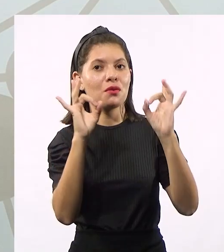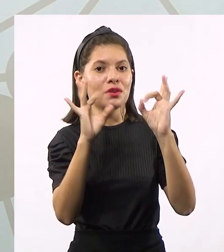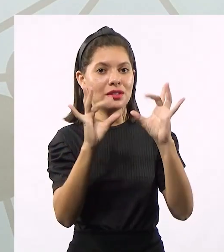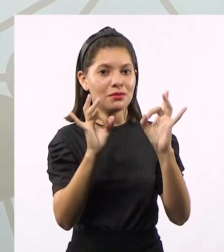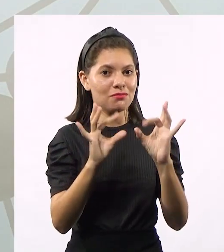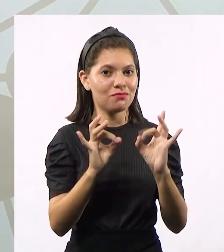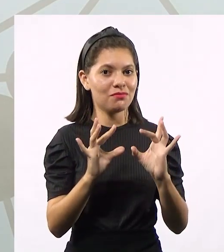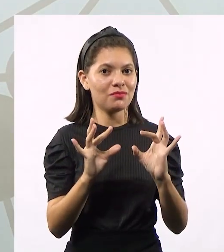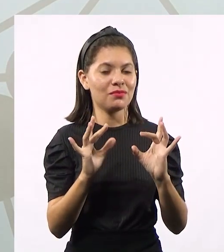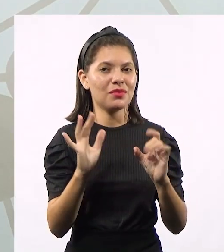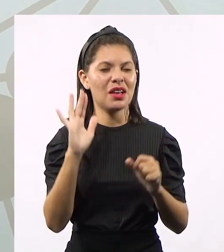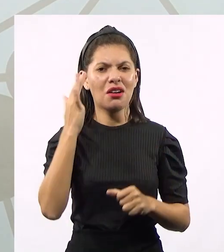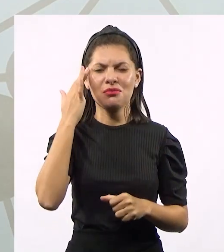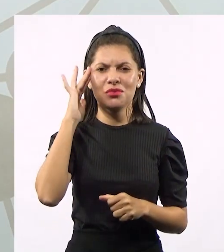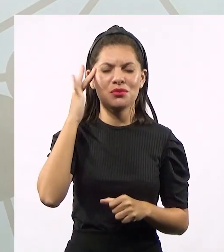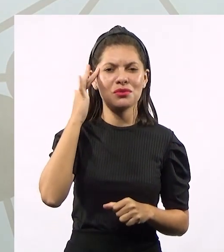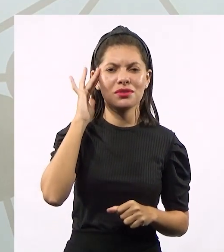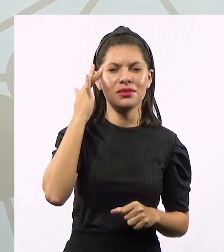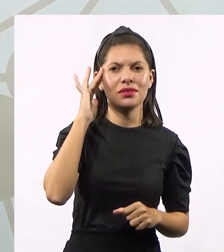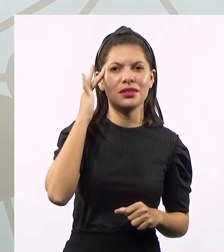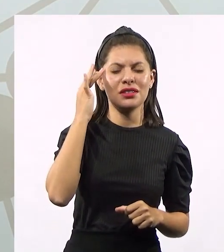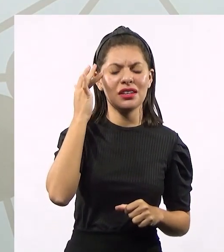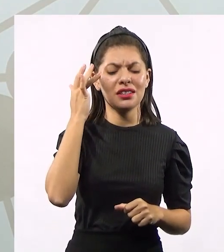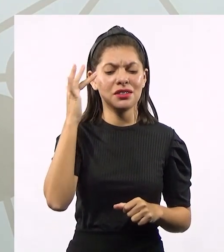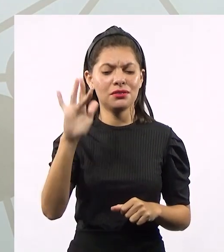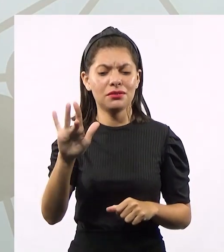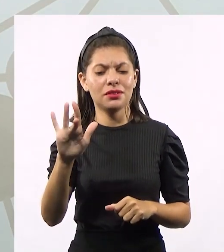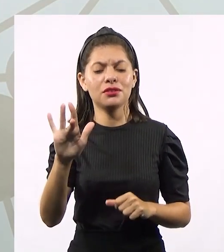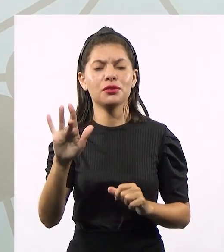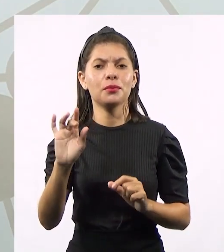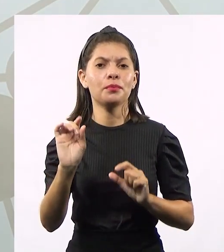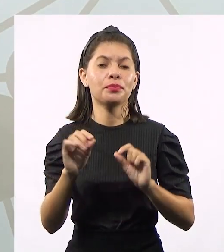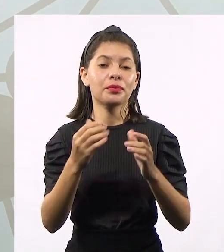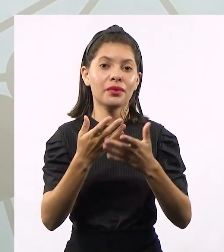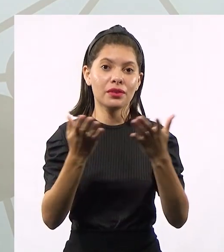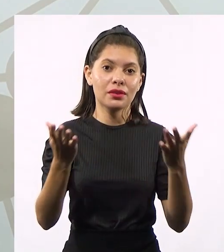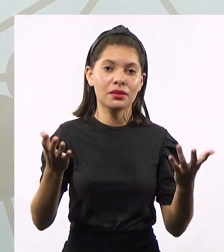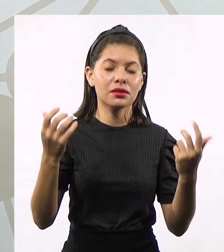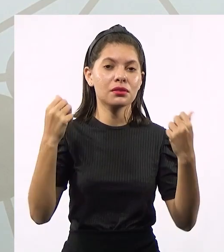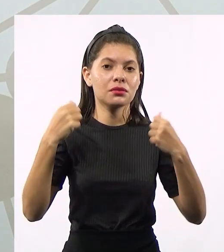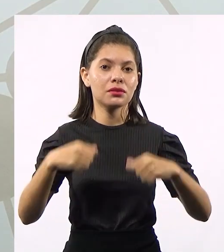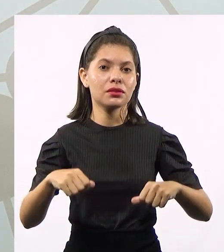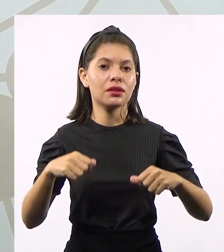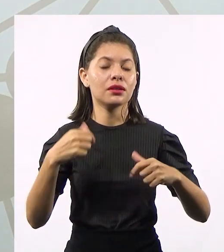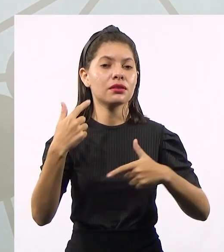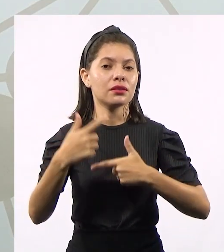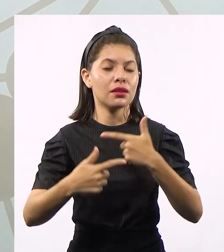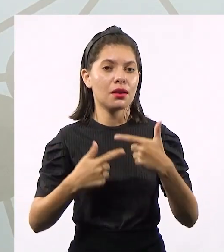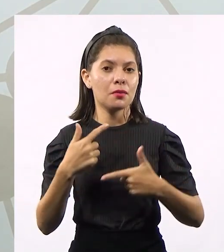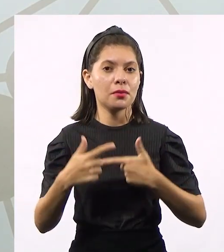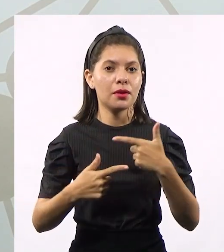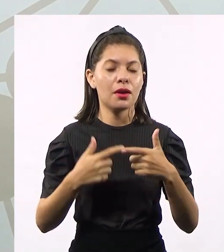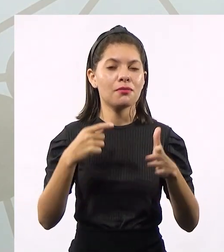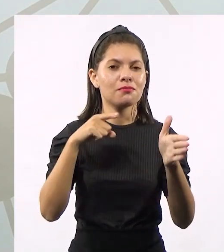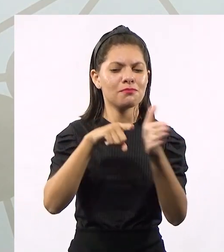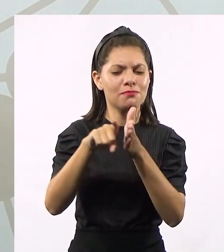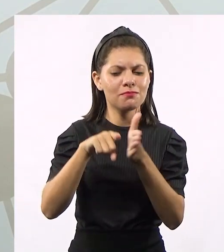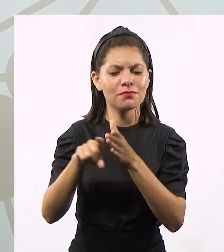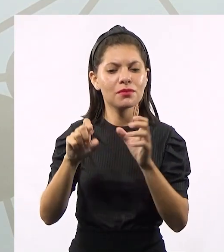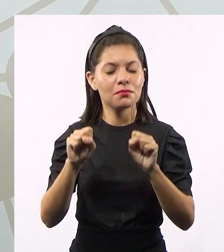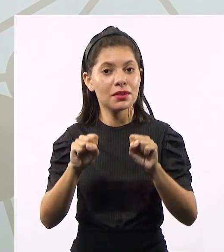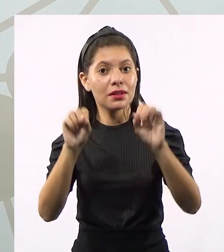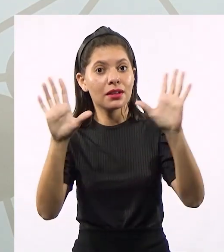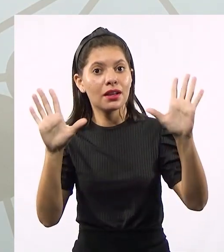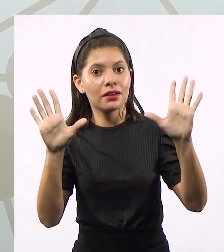dessas perguntas. Olha, eu não consegui entender isso, não consegui entender aquilo. E aí você consegue trabalhar de uma forma em que a pergunta fique